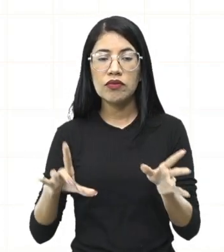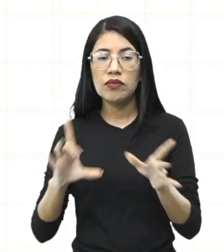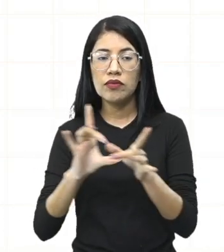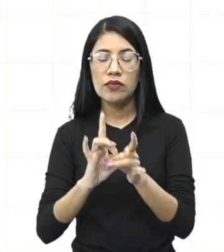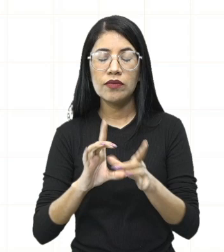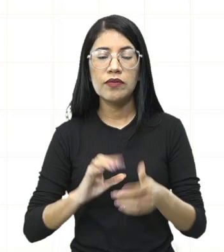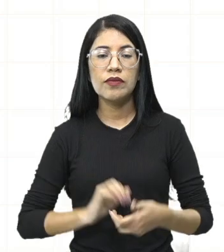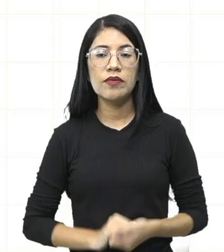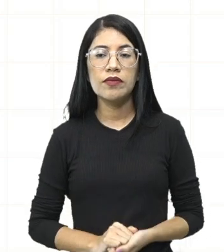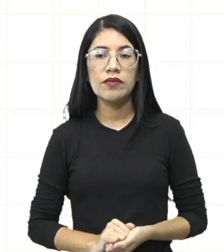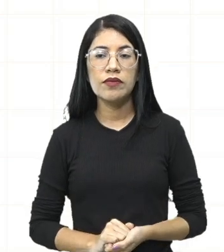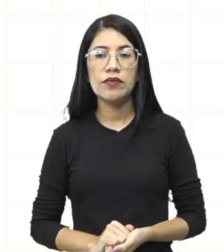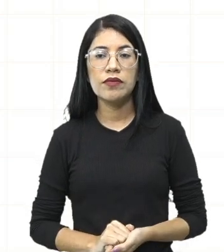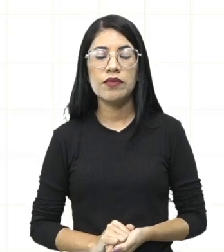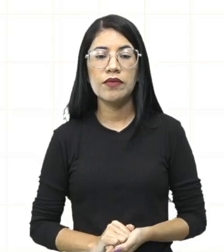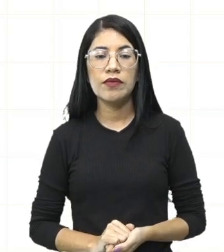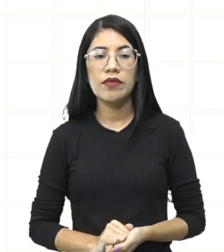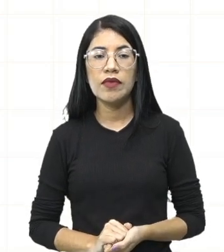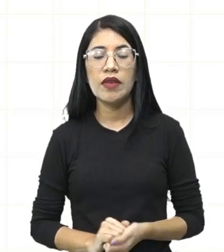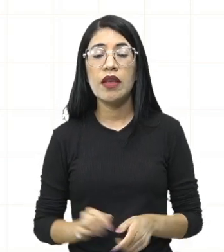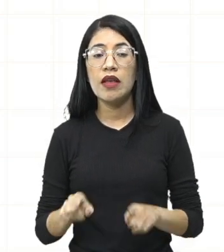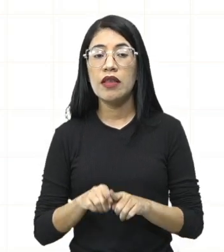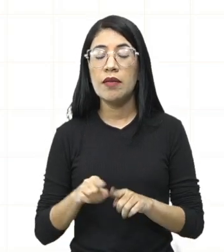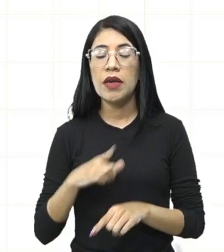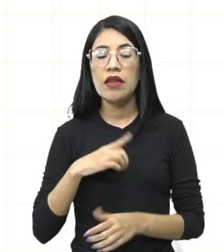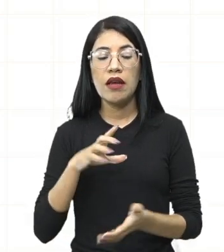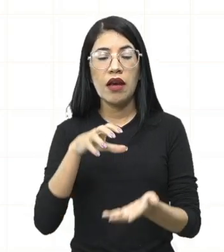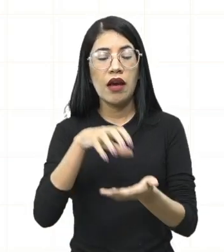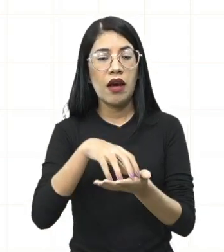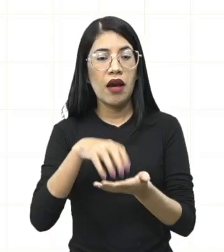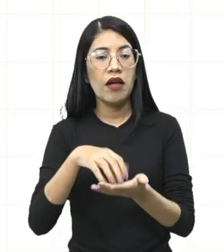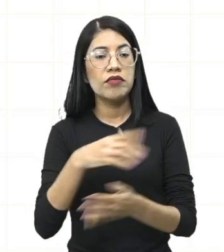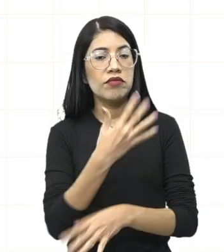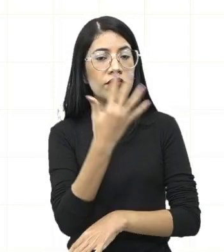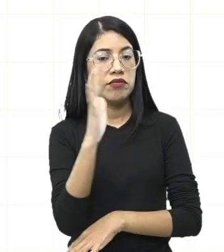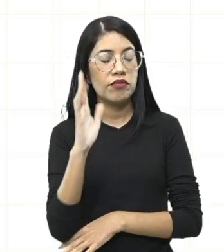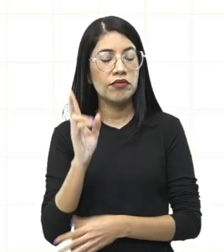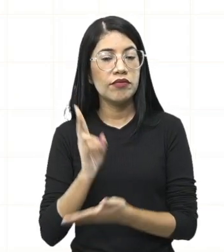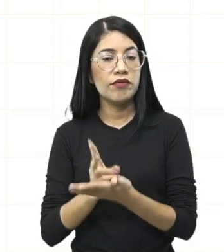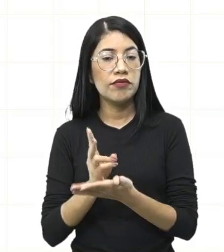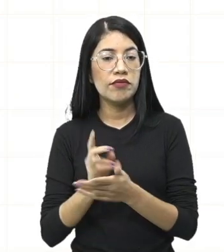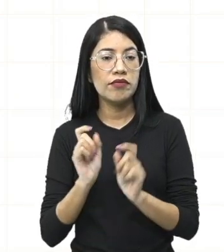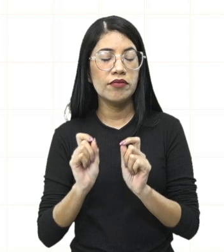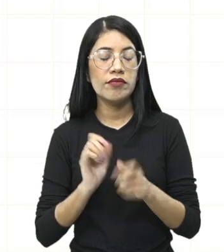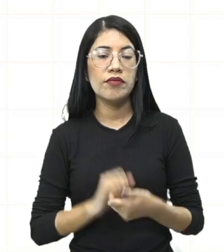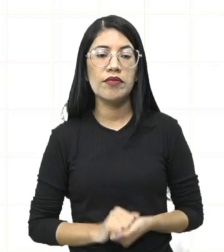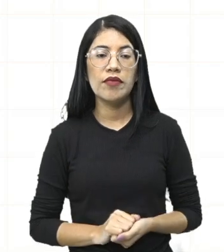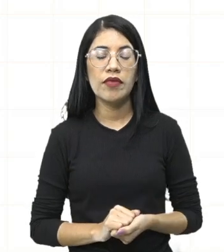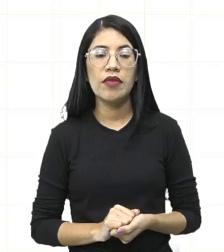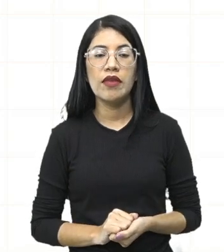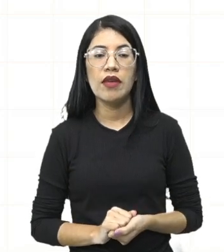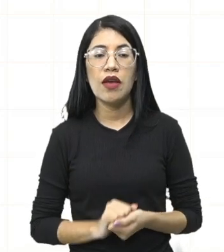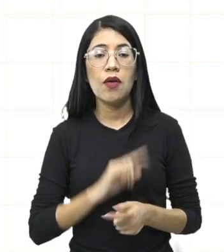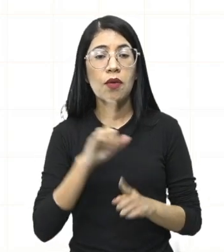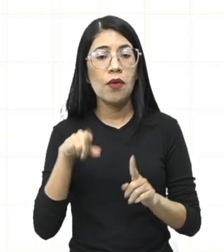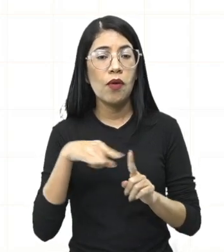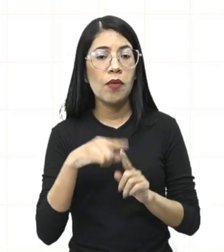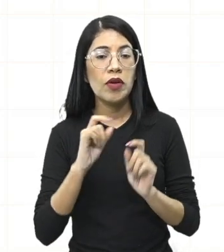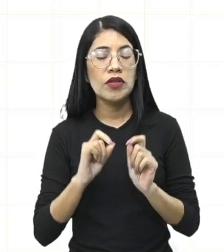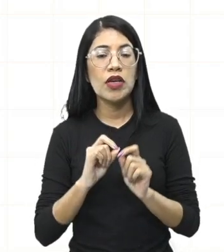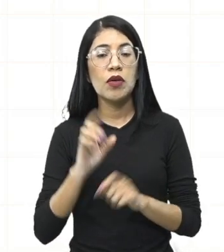certo? Aí nós temos as áreas de preservação permanente que visam atender o